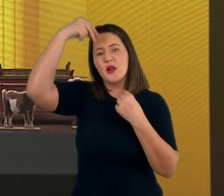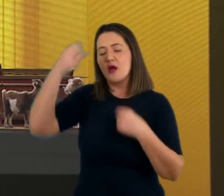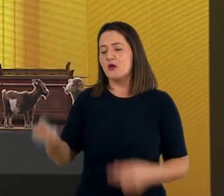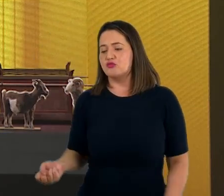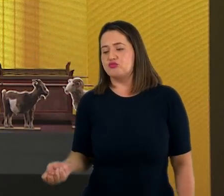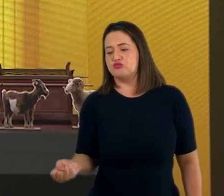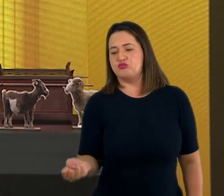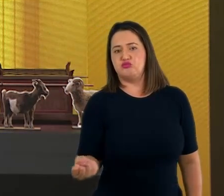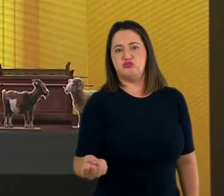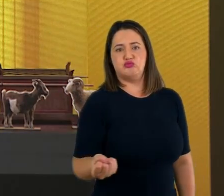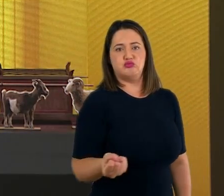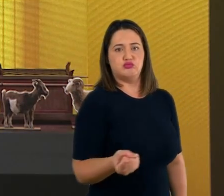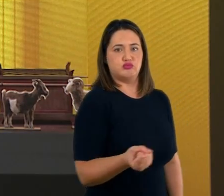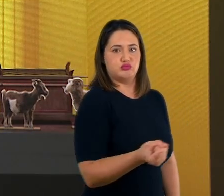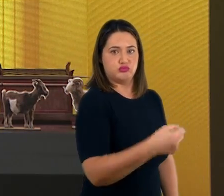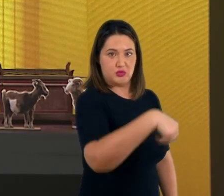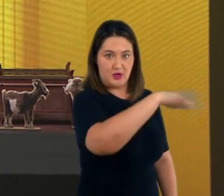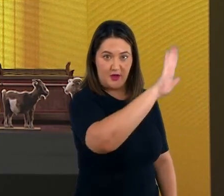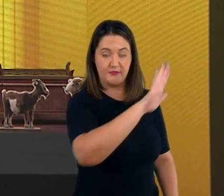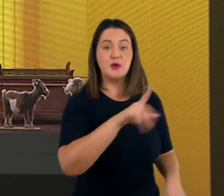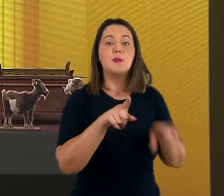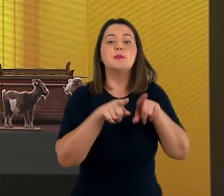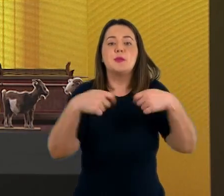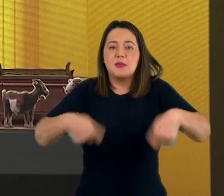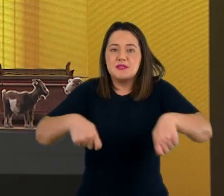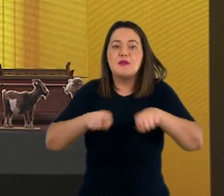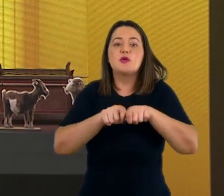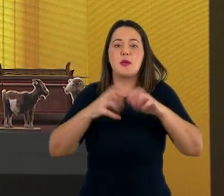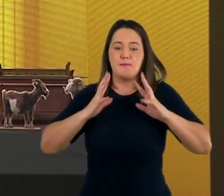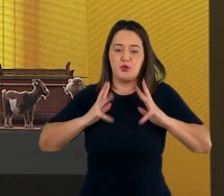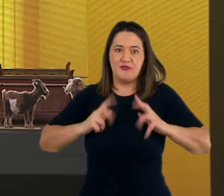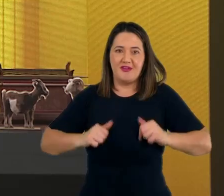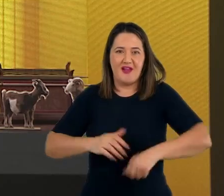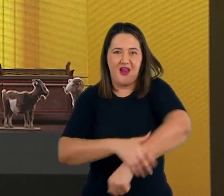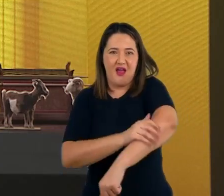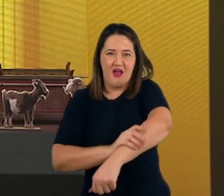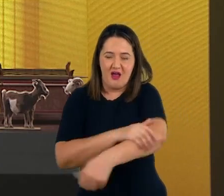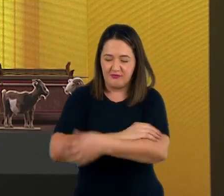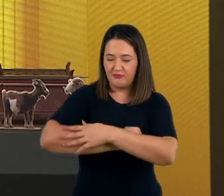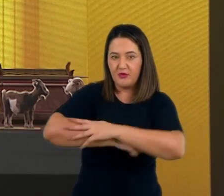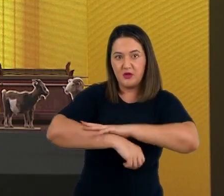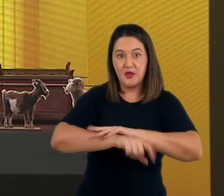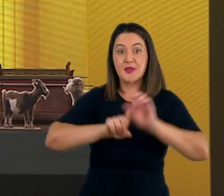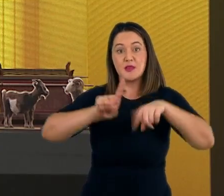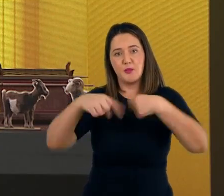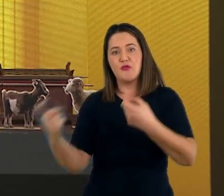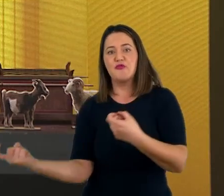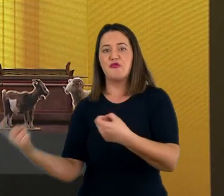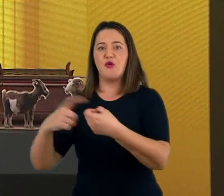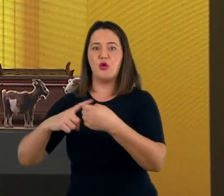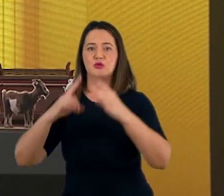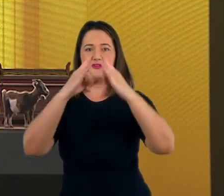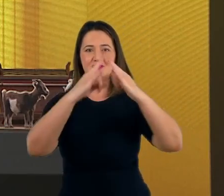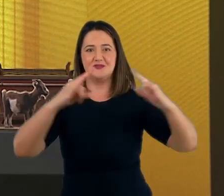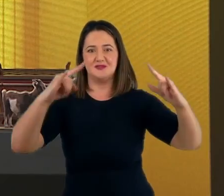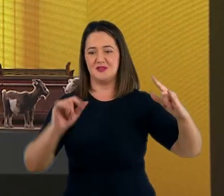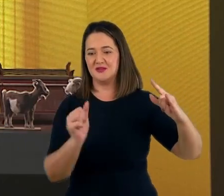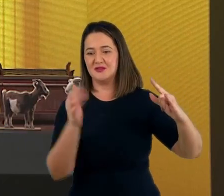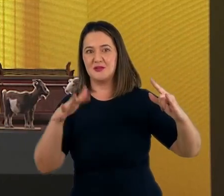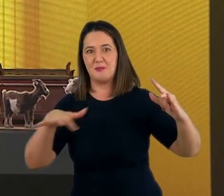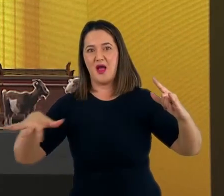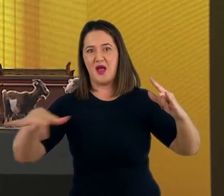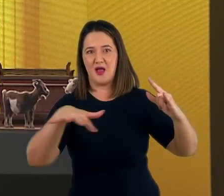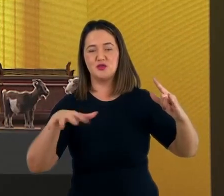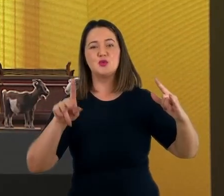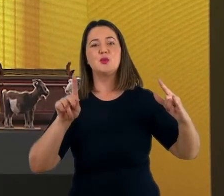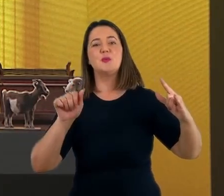o deserto, ela também deveria purificar-se para que pudesse entrar no pátio aqui no arraial do santuário. Isso